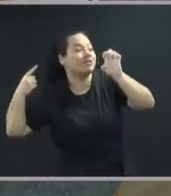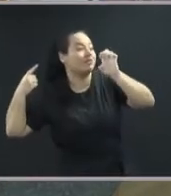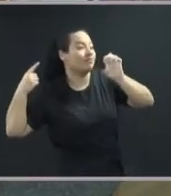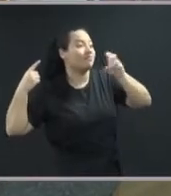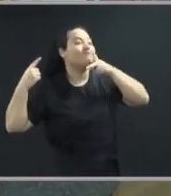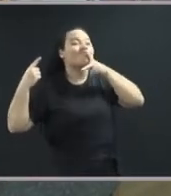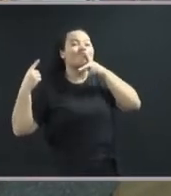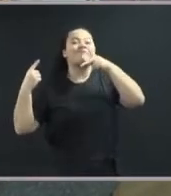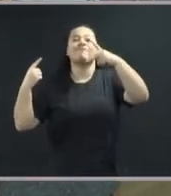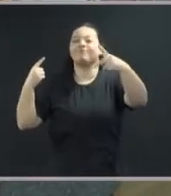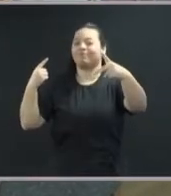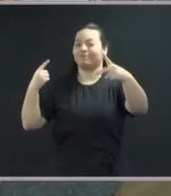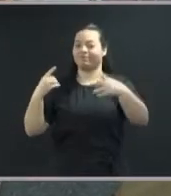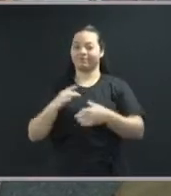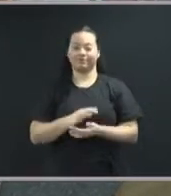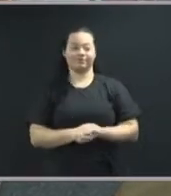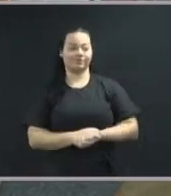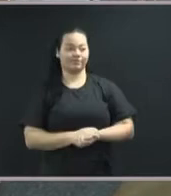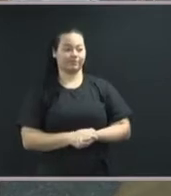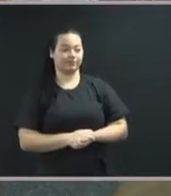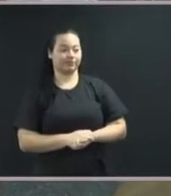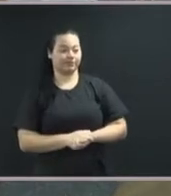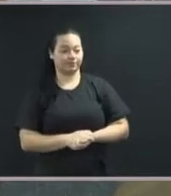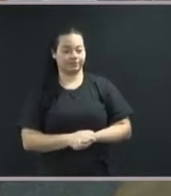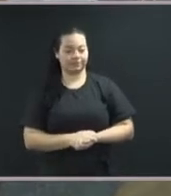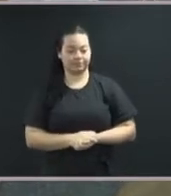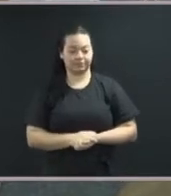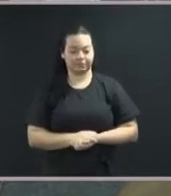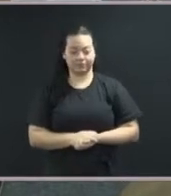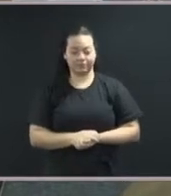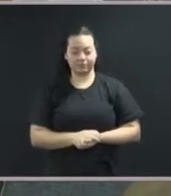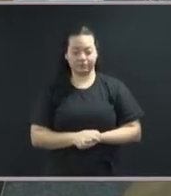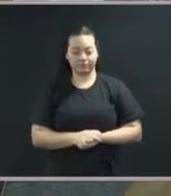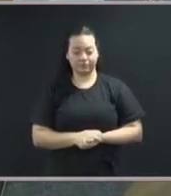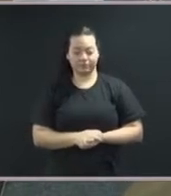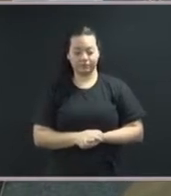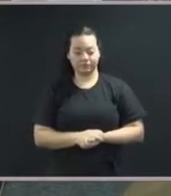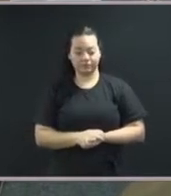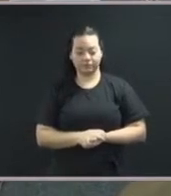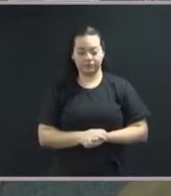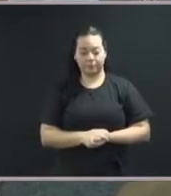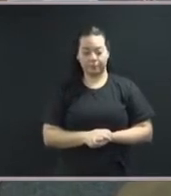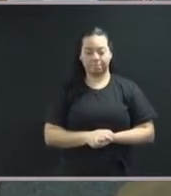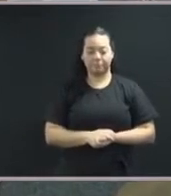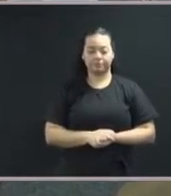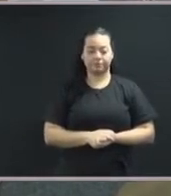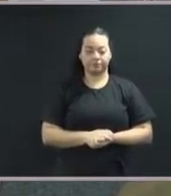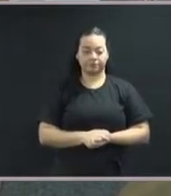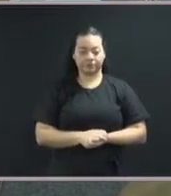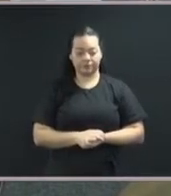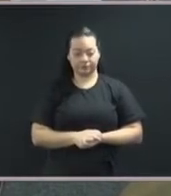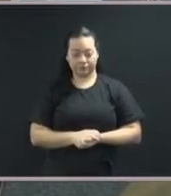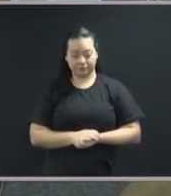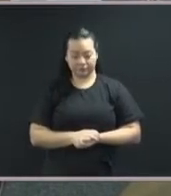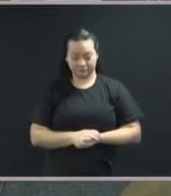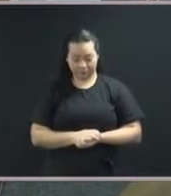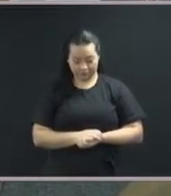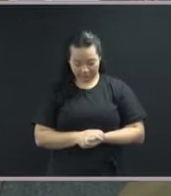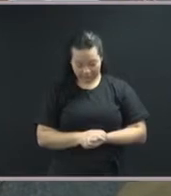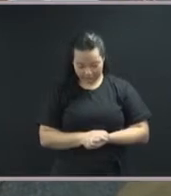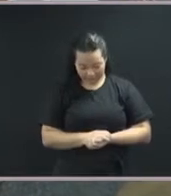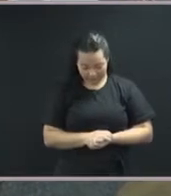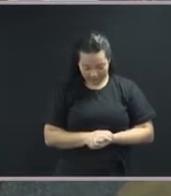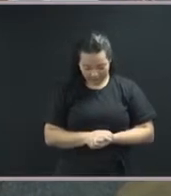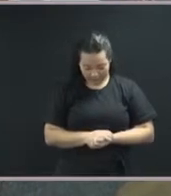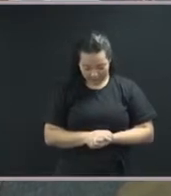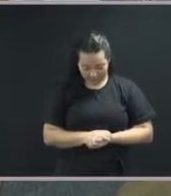assim: recomendo-vos uma coisa muito interessante na obra de Deus. Eu não vou perguntar, mas